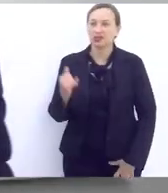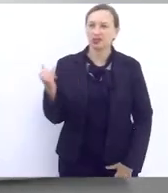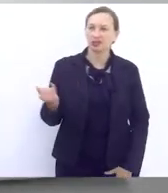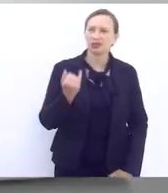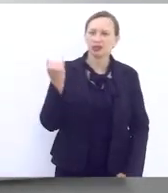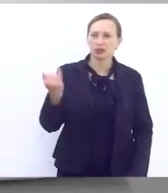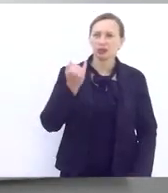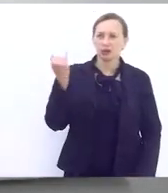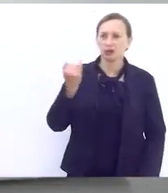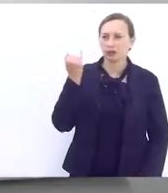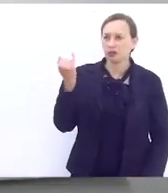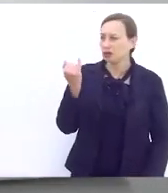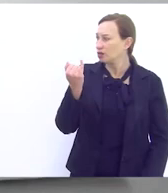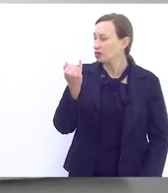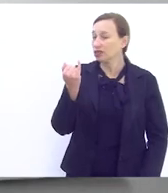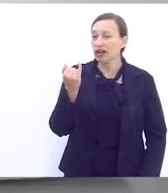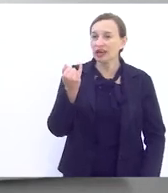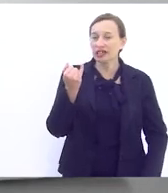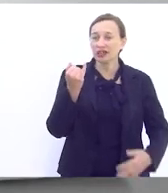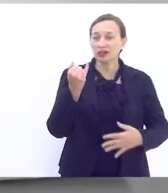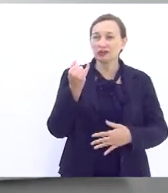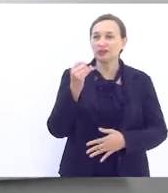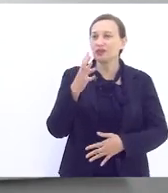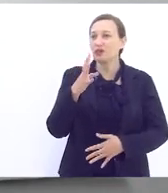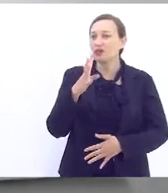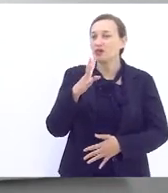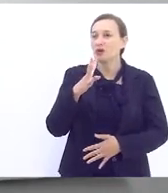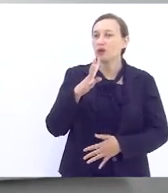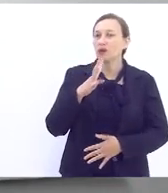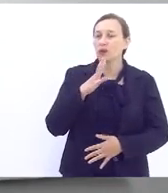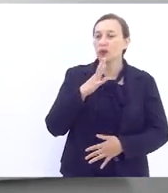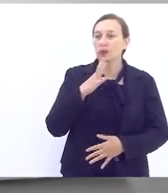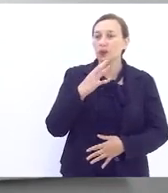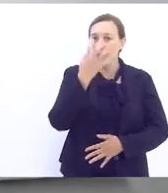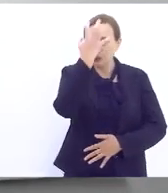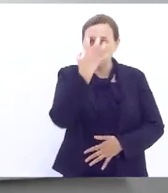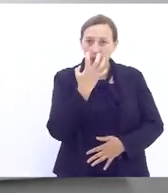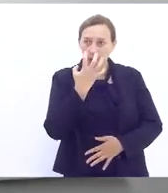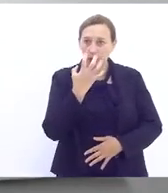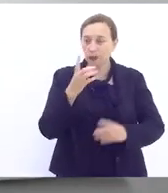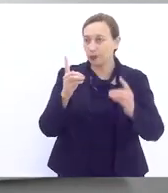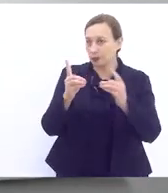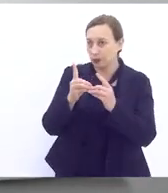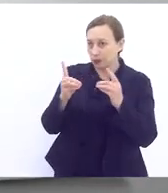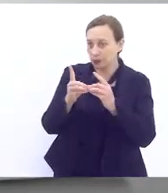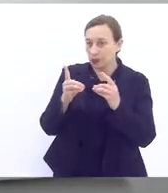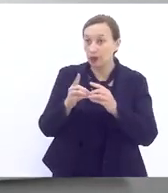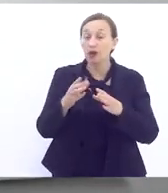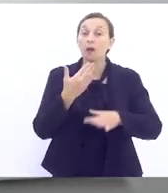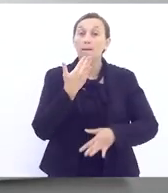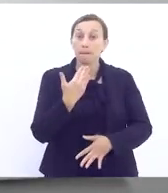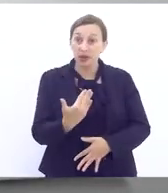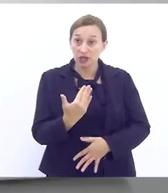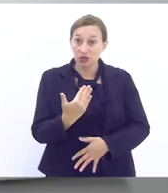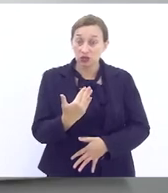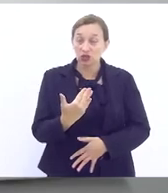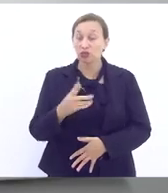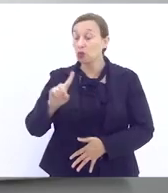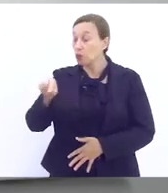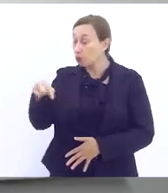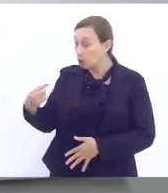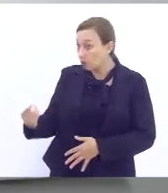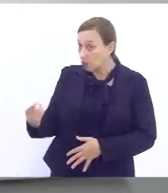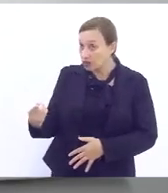do reconhecimento do pleiton e da serenidade do atendimento do pleito E aí pedindo depois